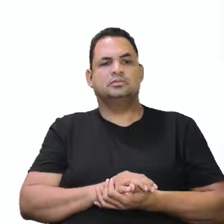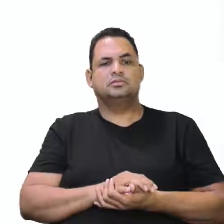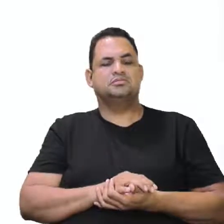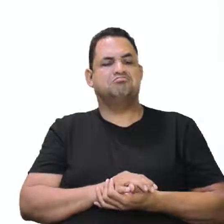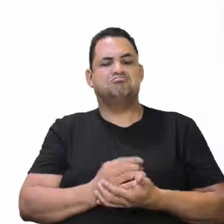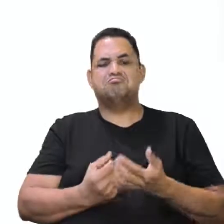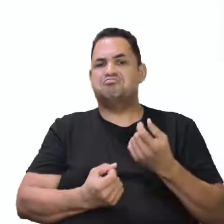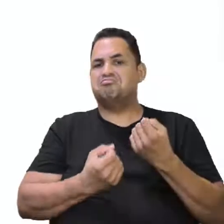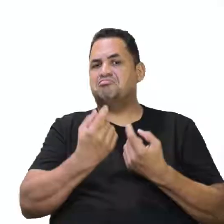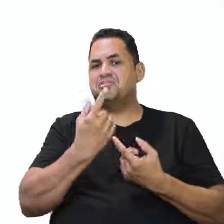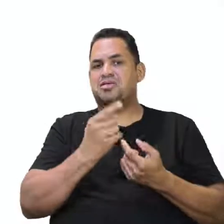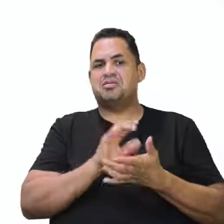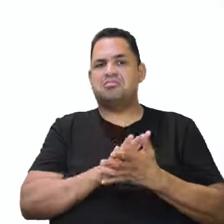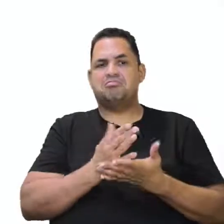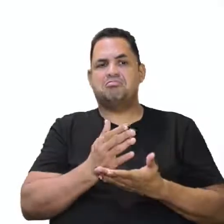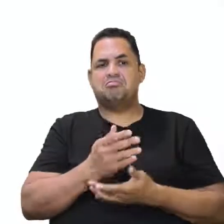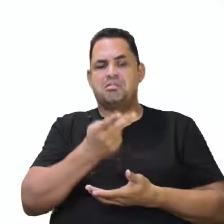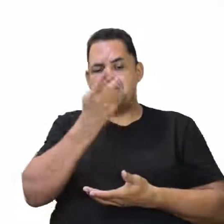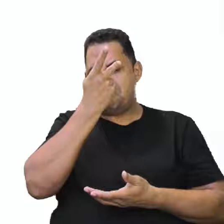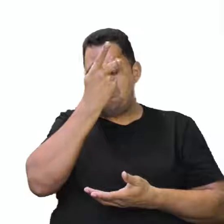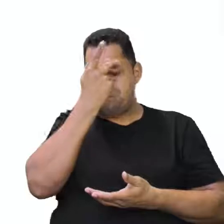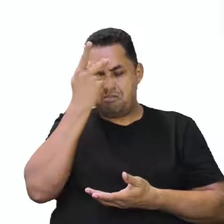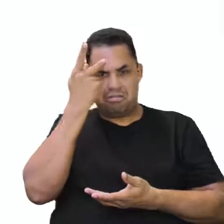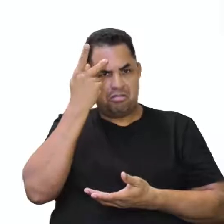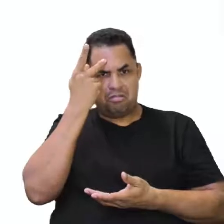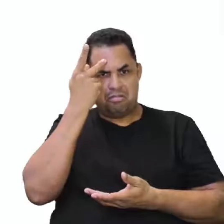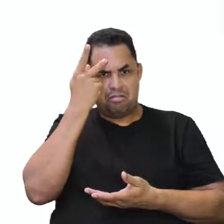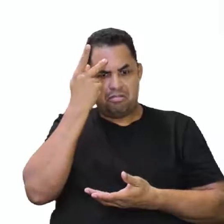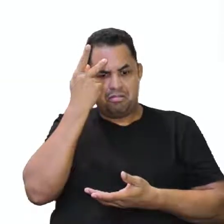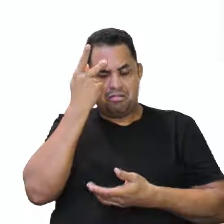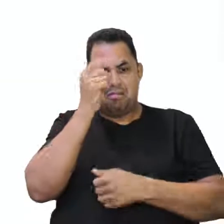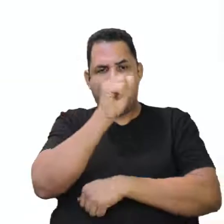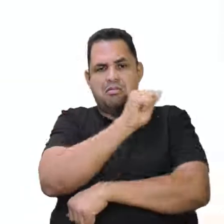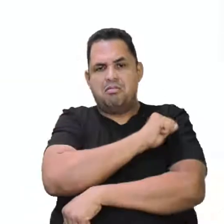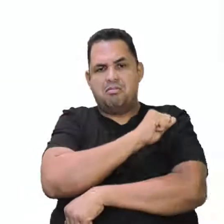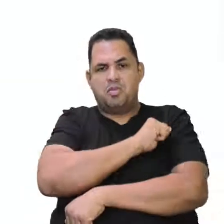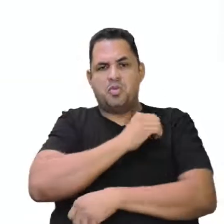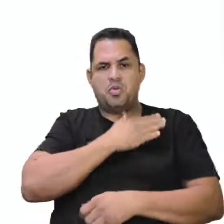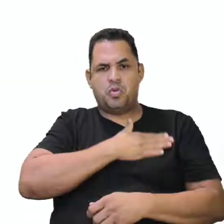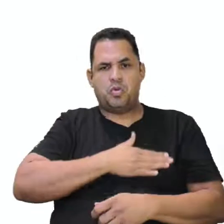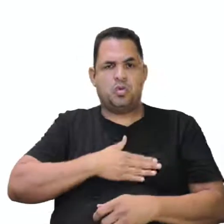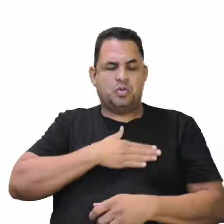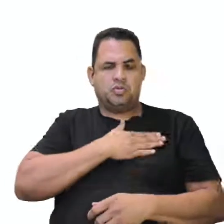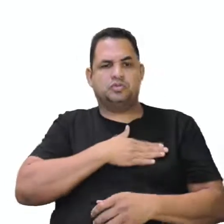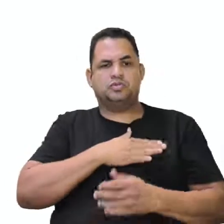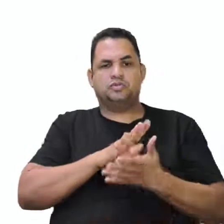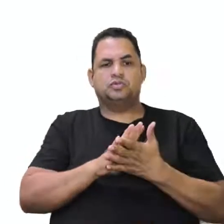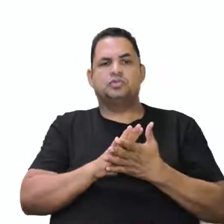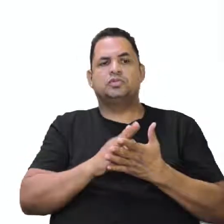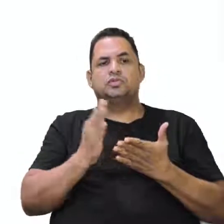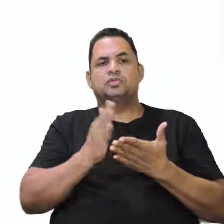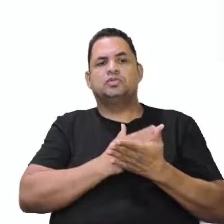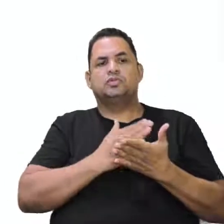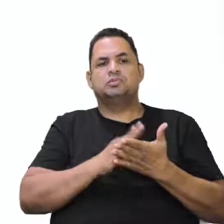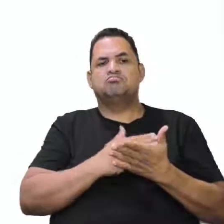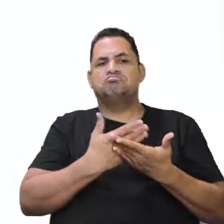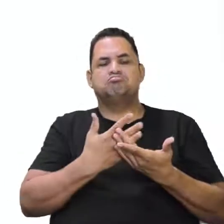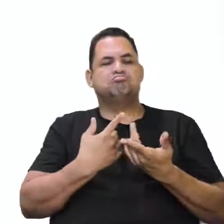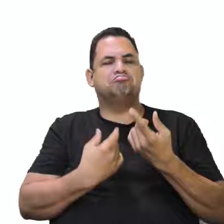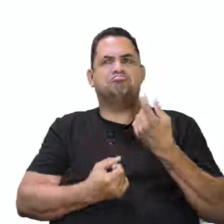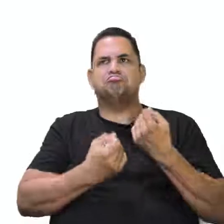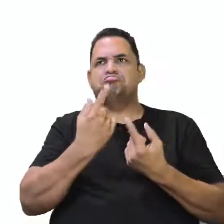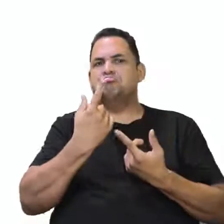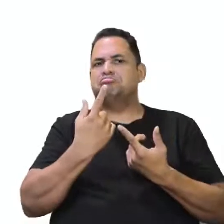gostou desse livro. None of the food was good at the party. Nenhuma comida estava boa